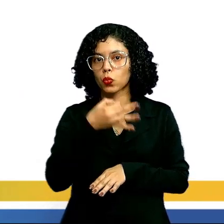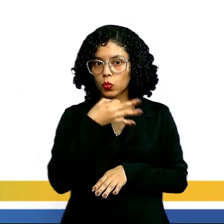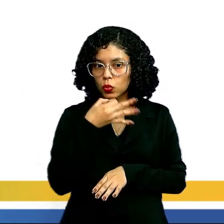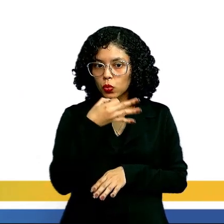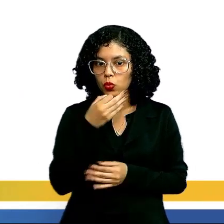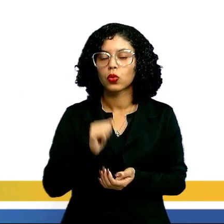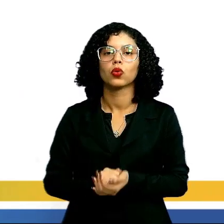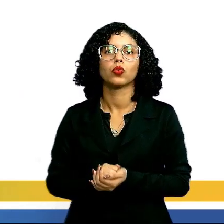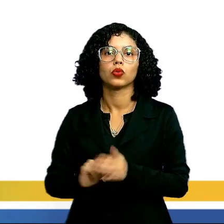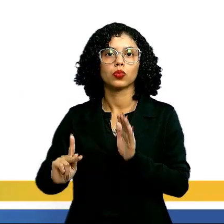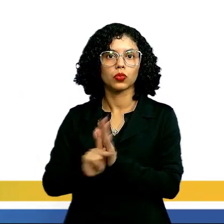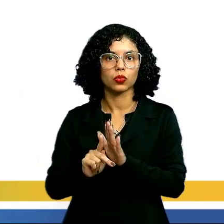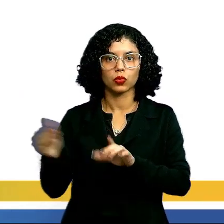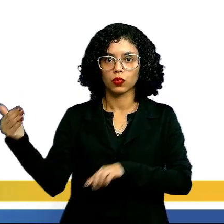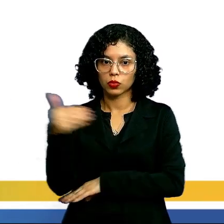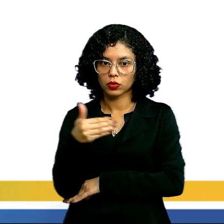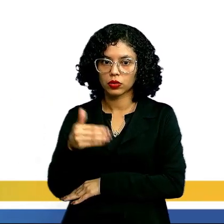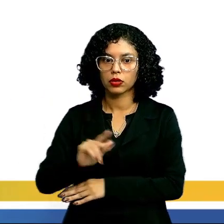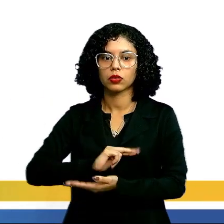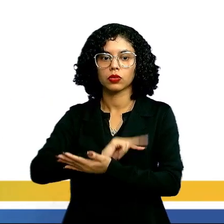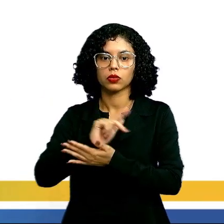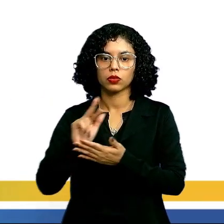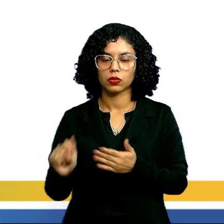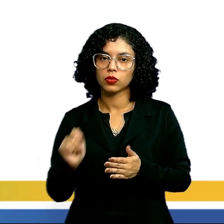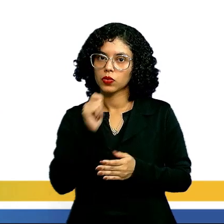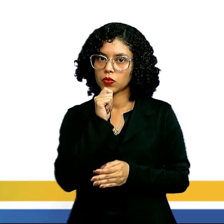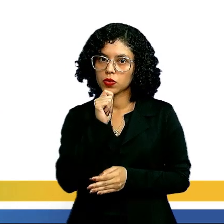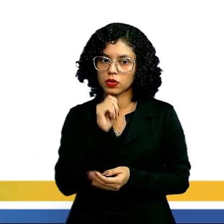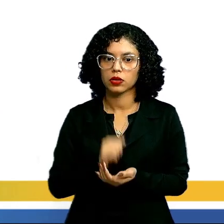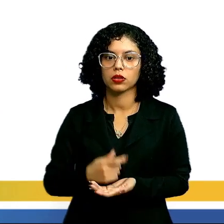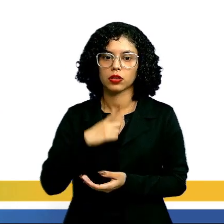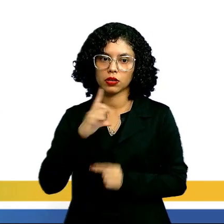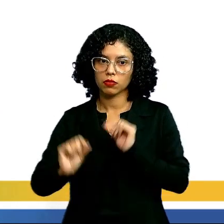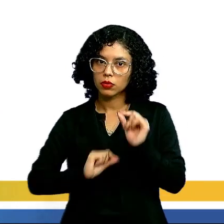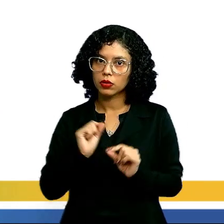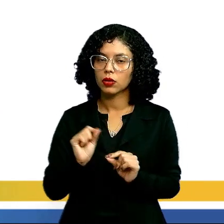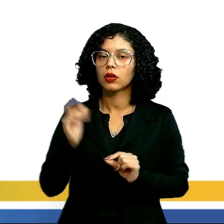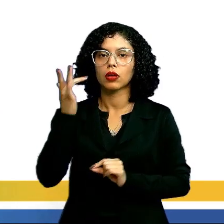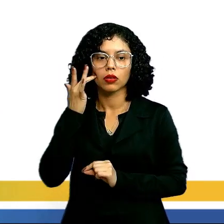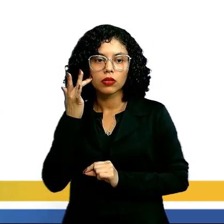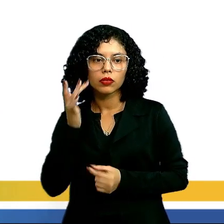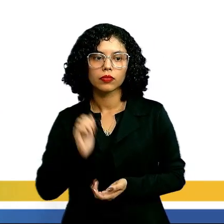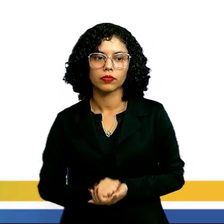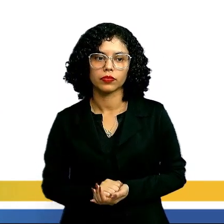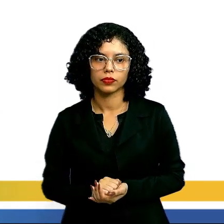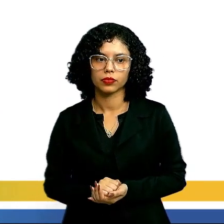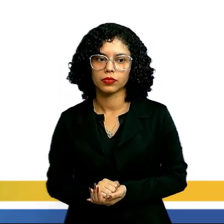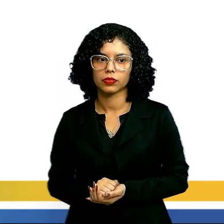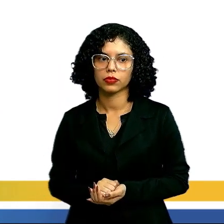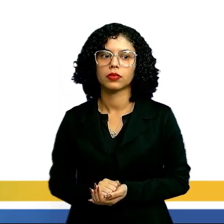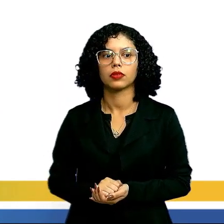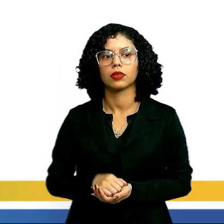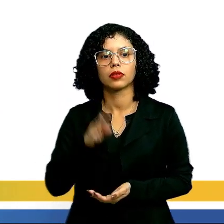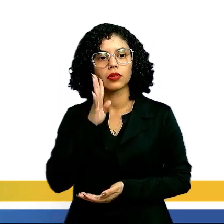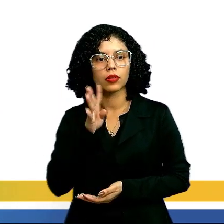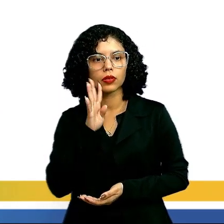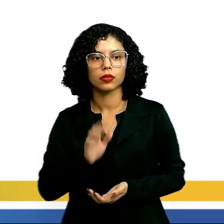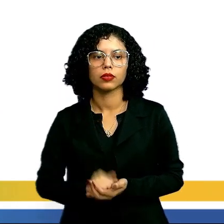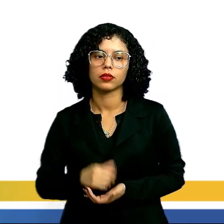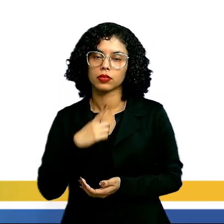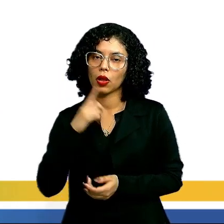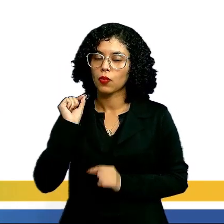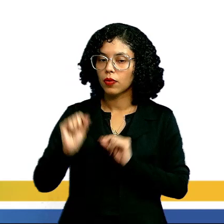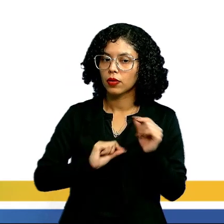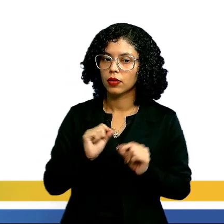Opinião dos visitantes. Divertido. Teve gente que achou, né, bastante. Porém, aí nós